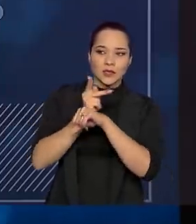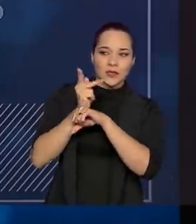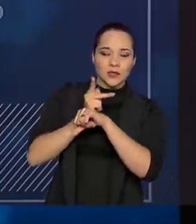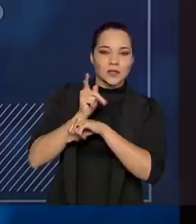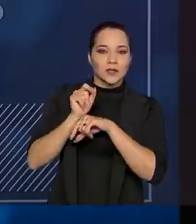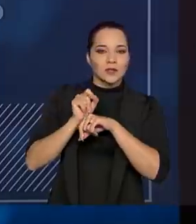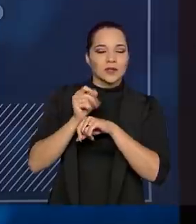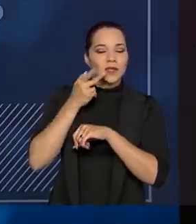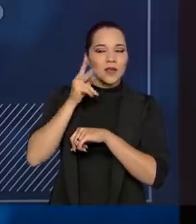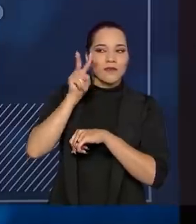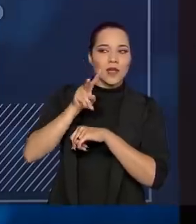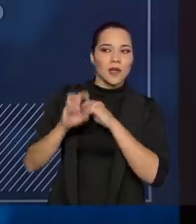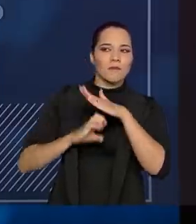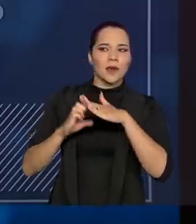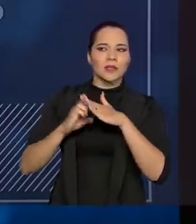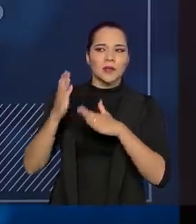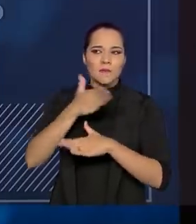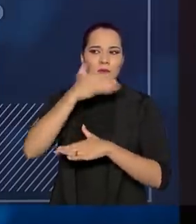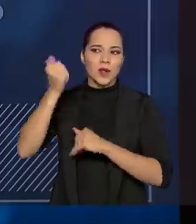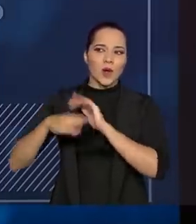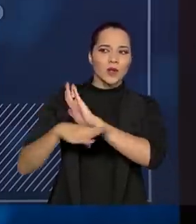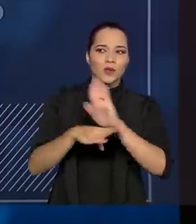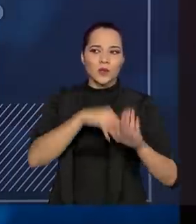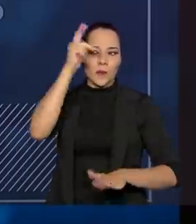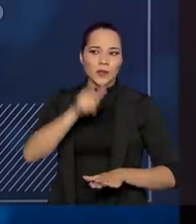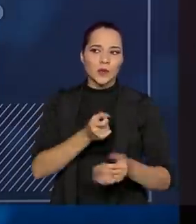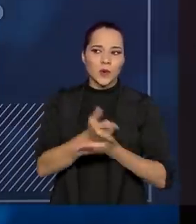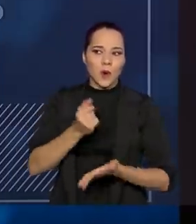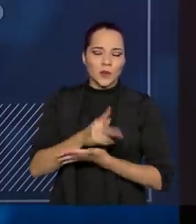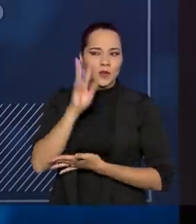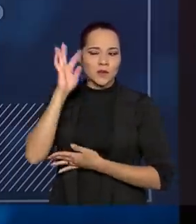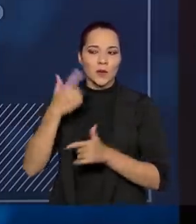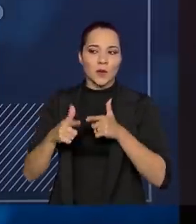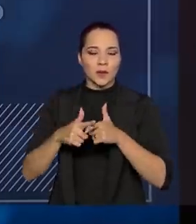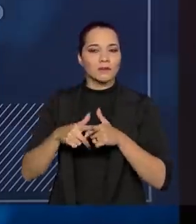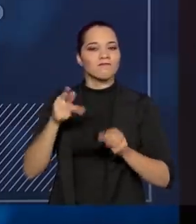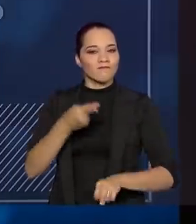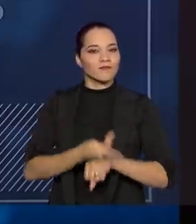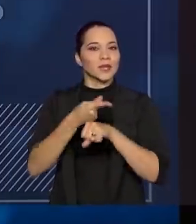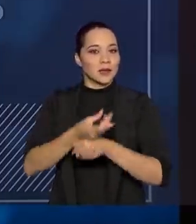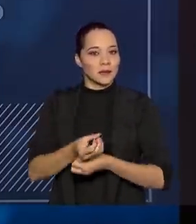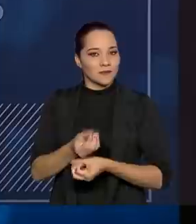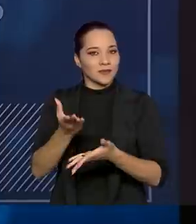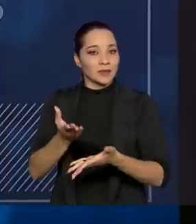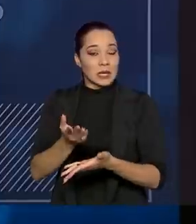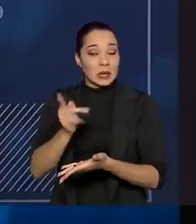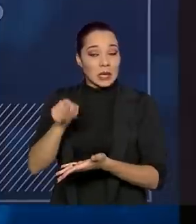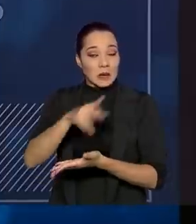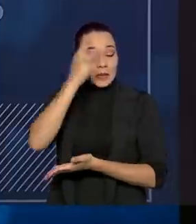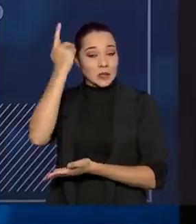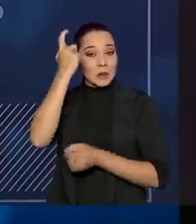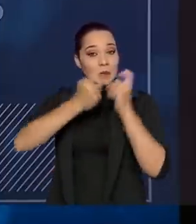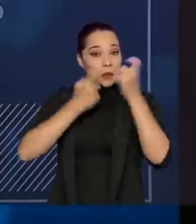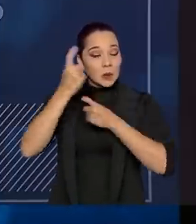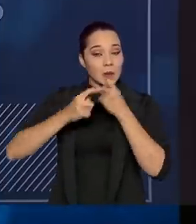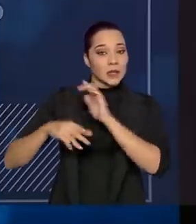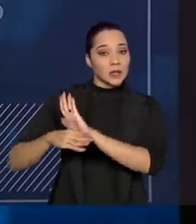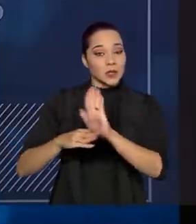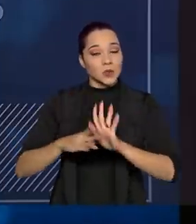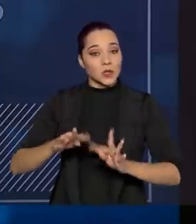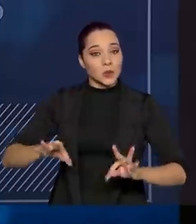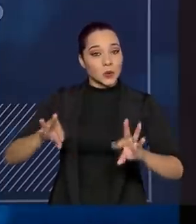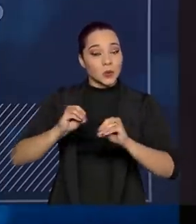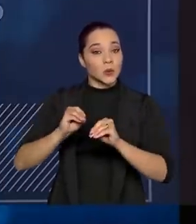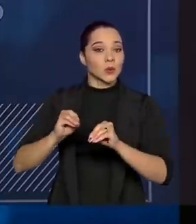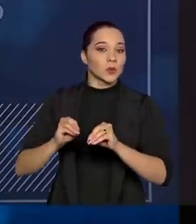inclusive, premiar, fazer menções honrosas àqueles que têm realmente se preocupado em atender todas essas demandas